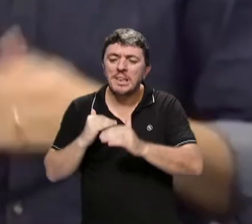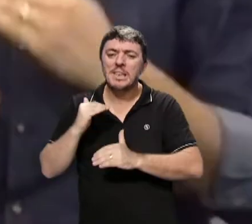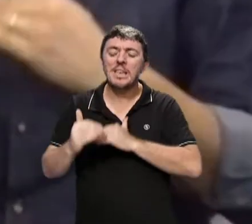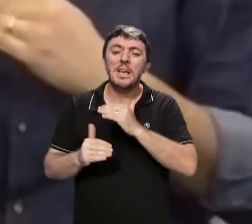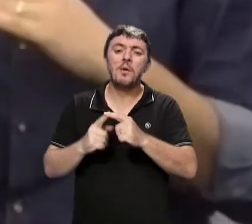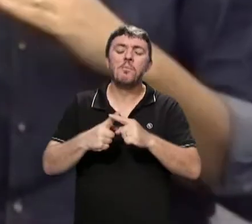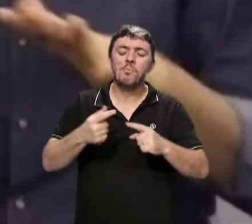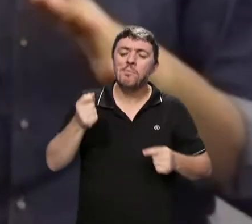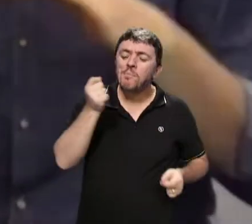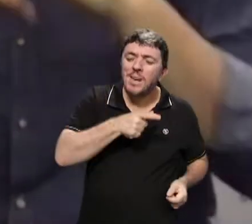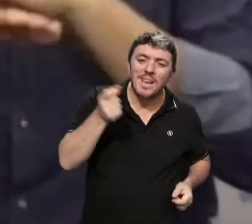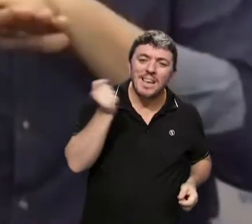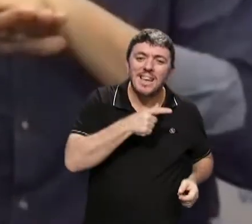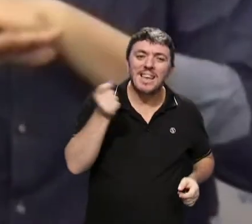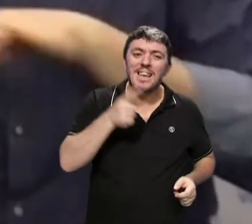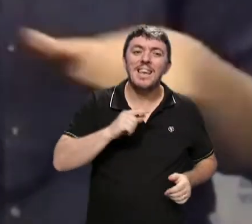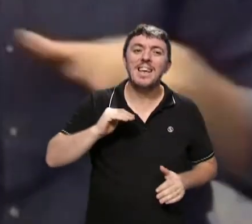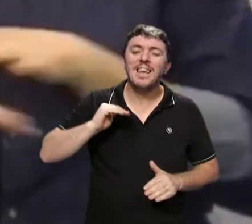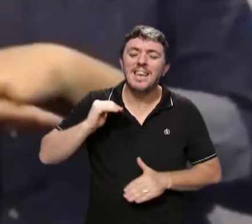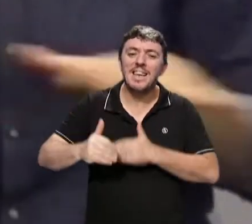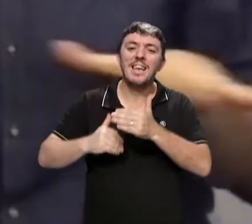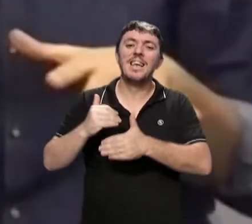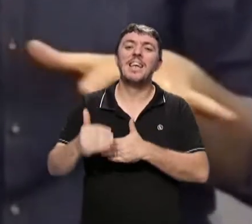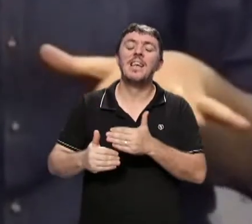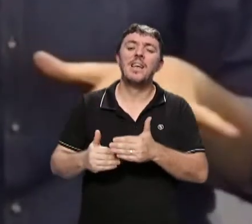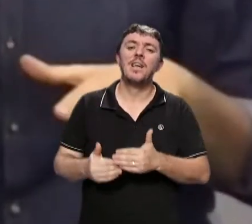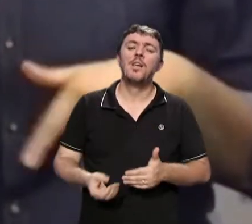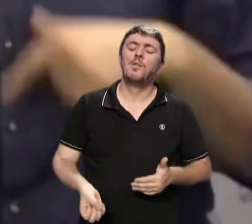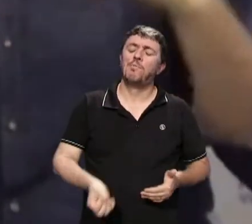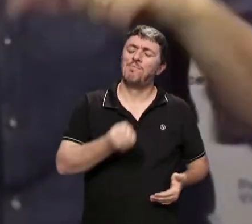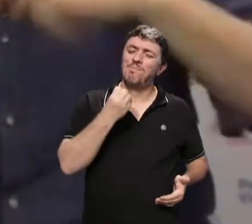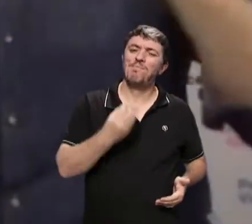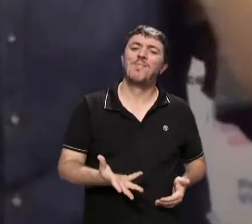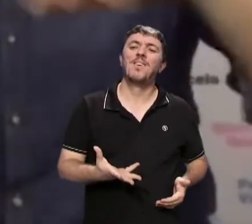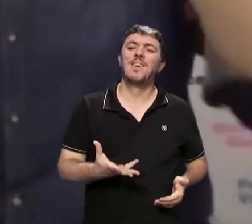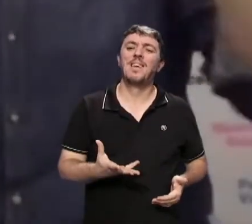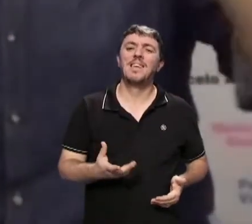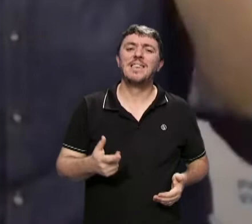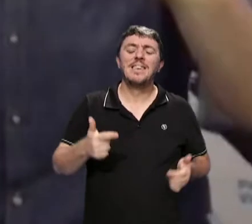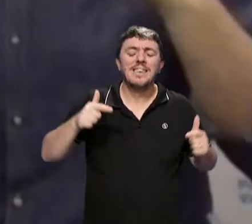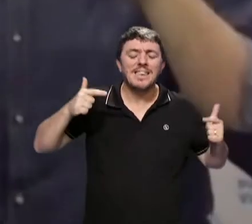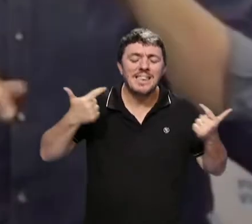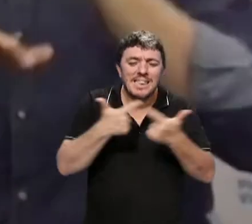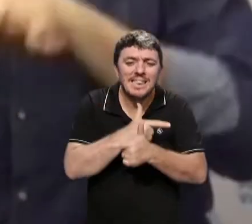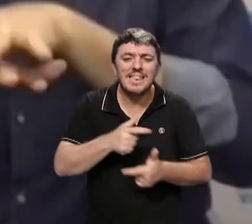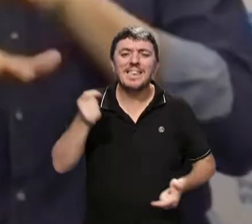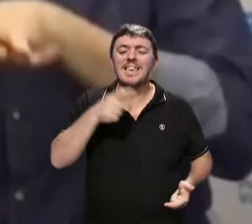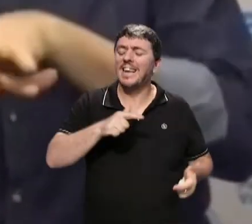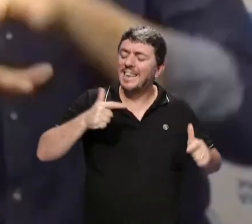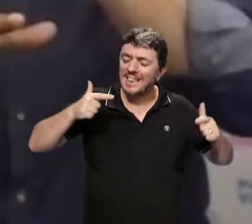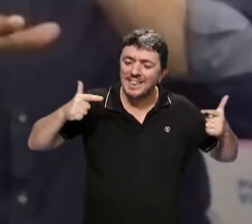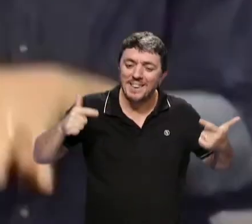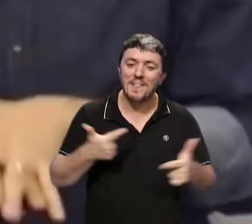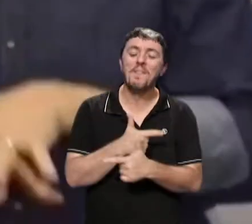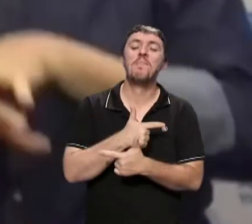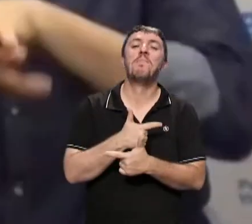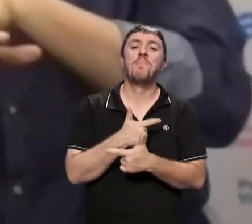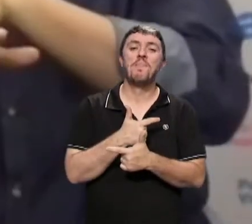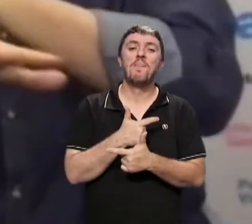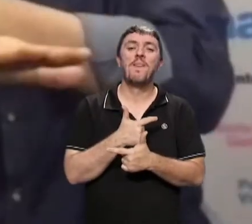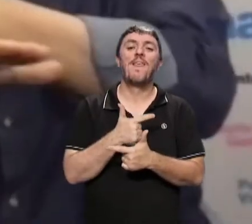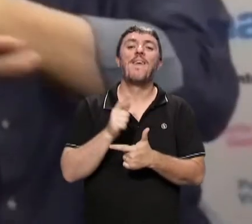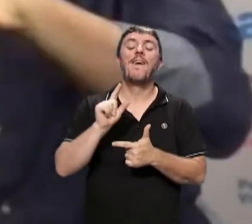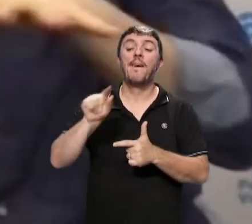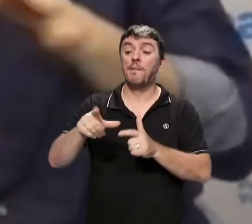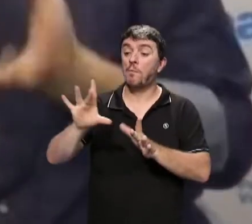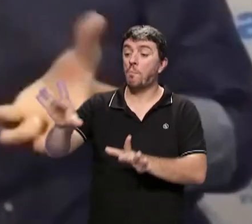comédia também funcionar, precisa de uma boa carga de drama. Comédia, né? O fazer rir é em cima de personagens